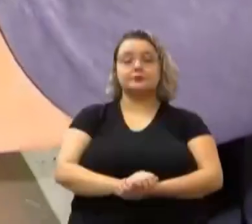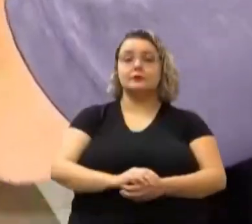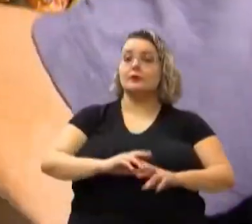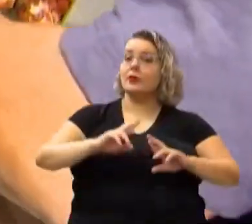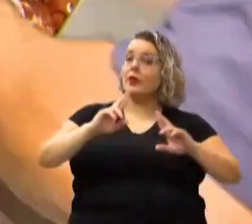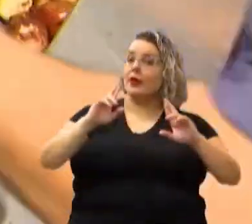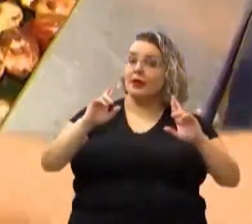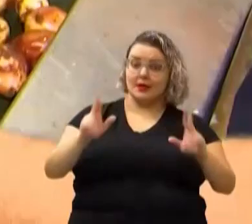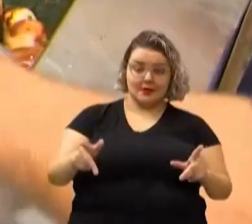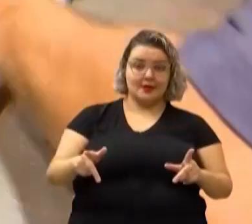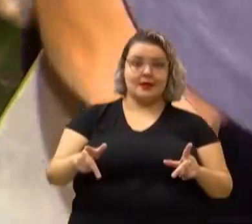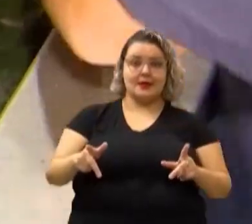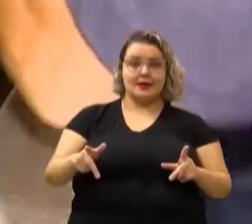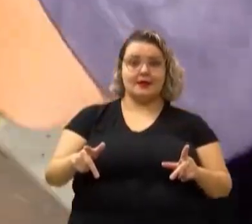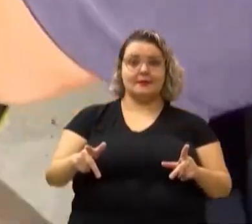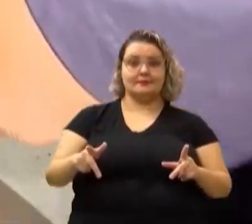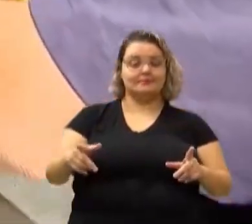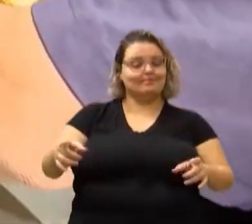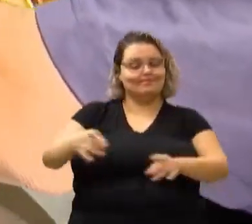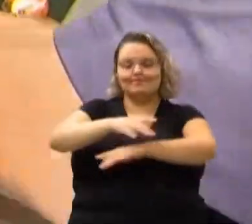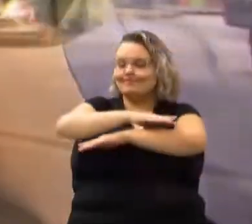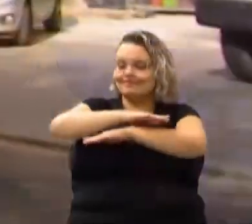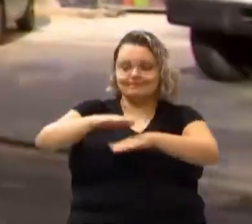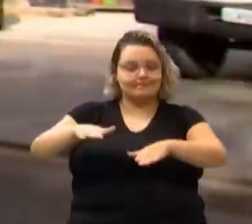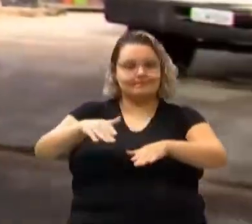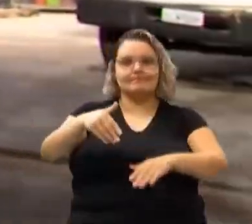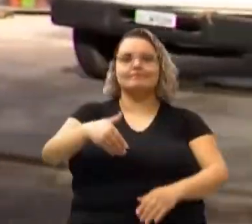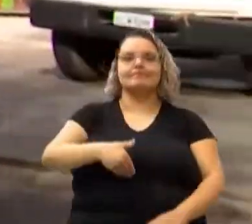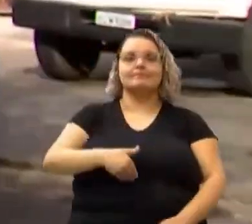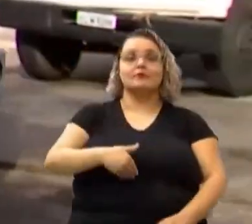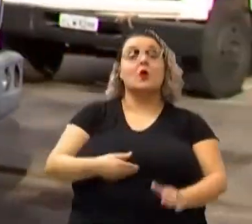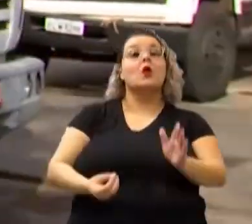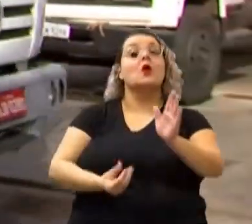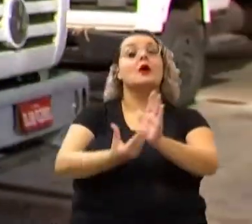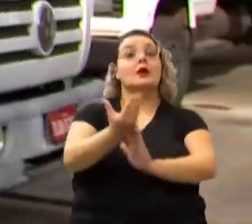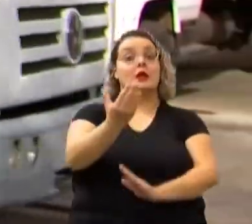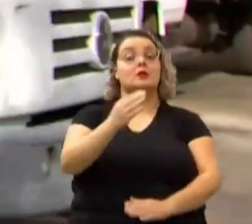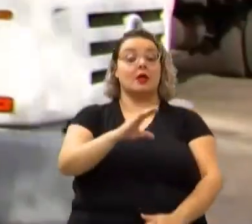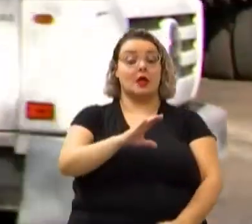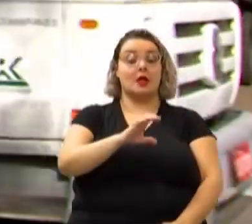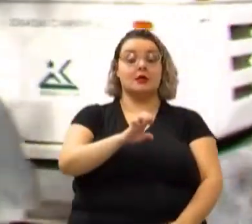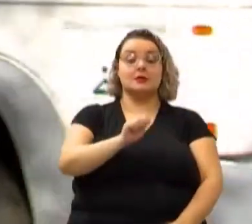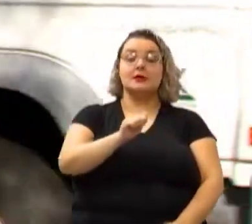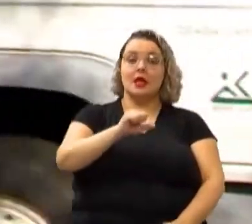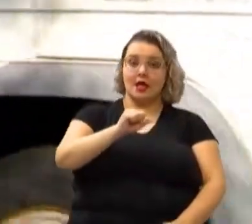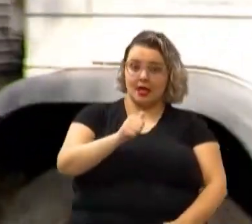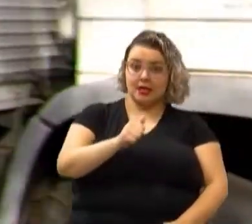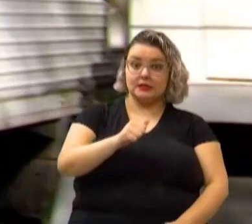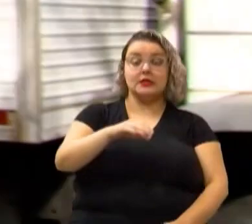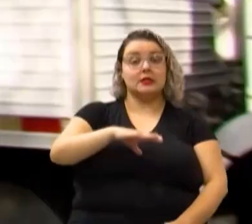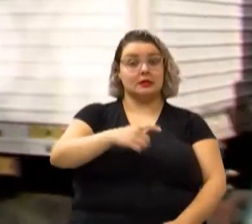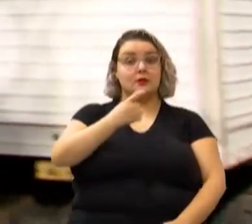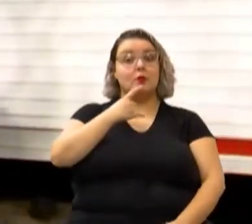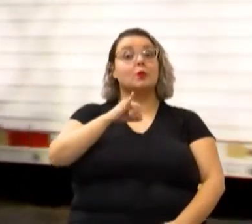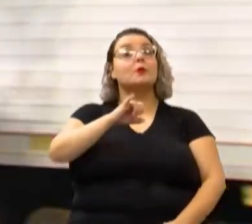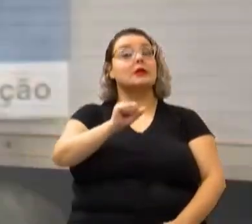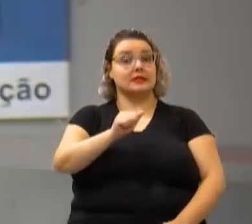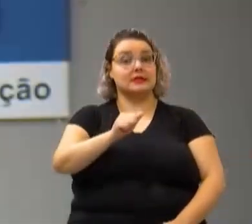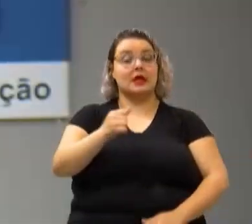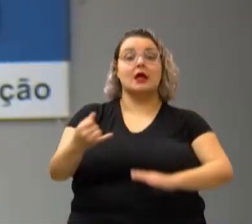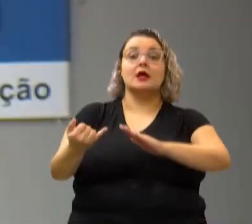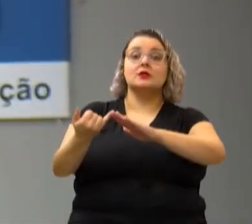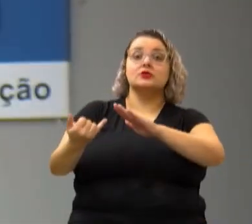Do lado oposto, a favor do combate à fome, foi criado dentro da SEASA, na cidade de Campinas, o